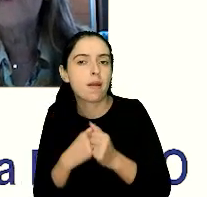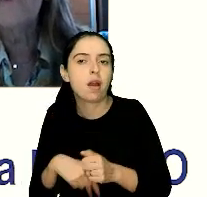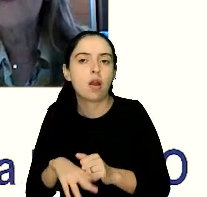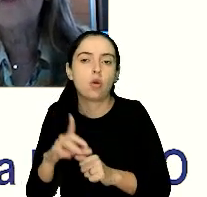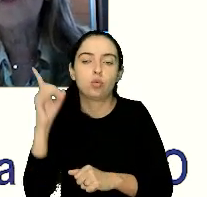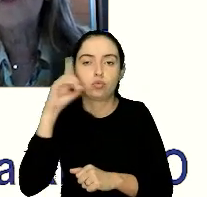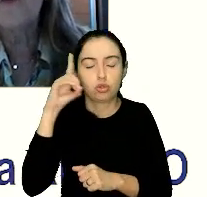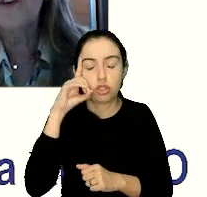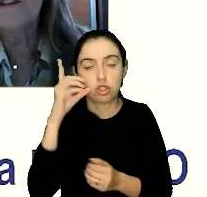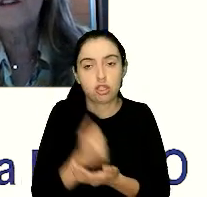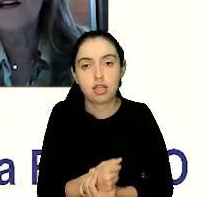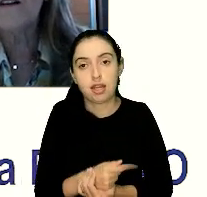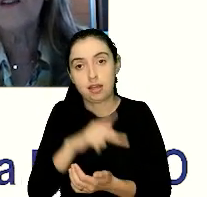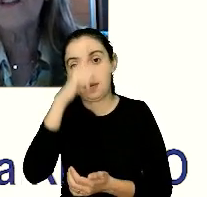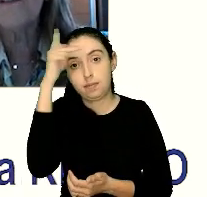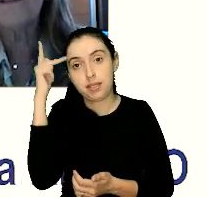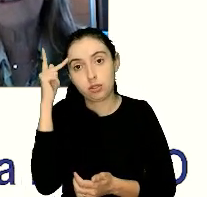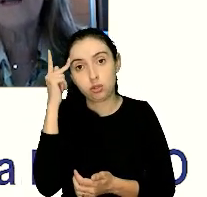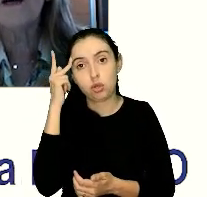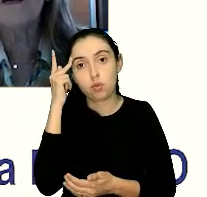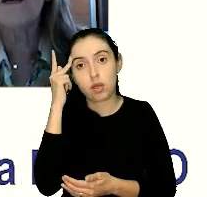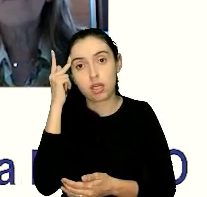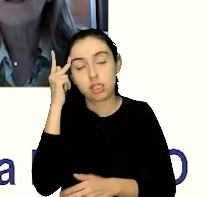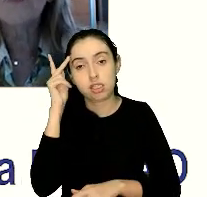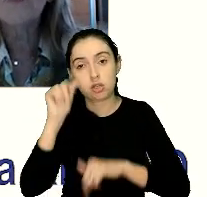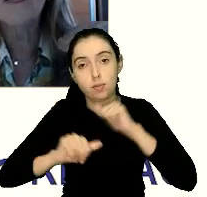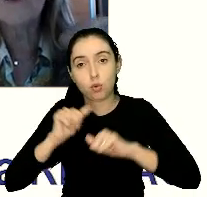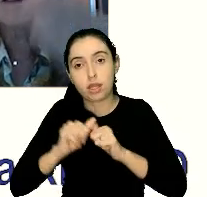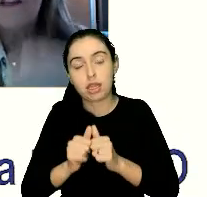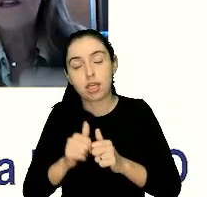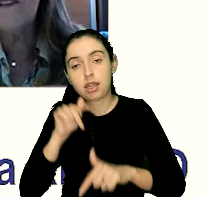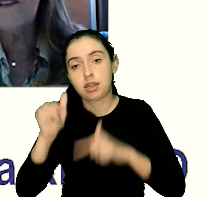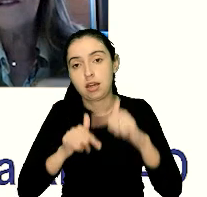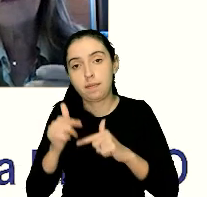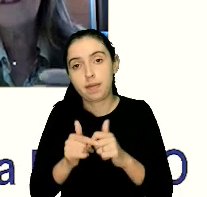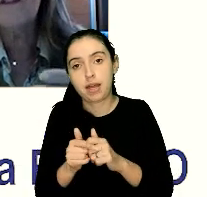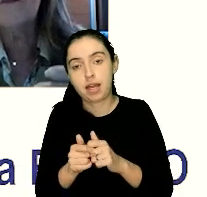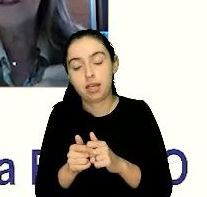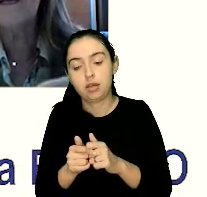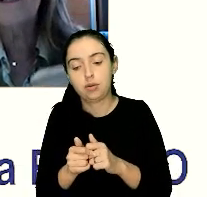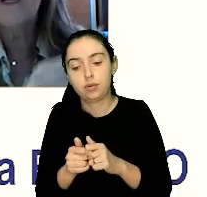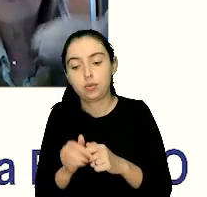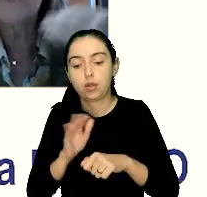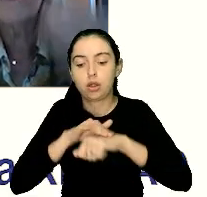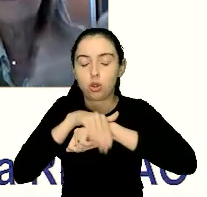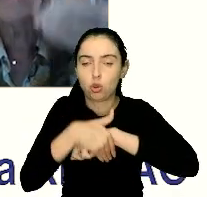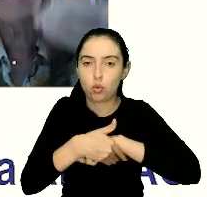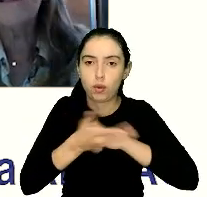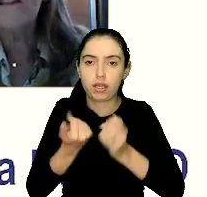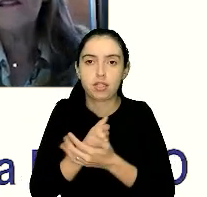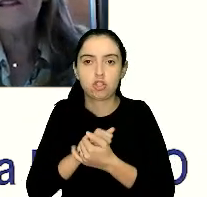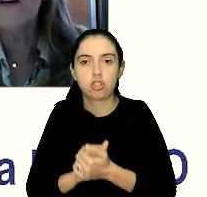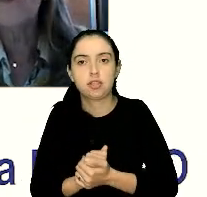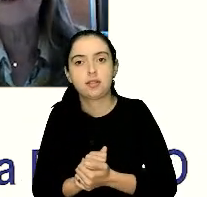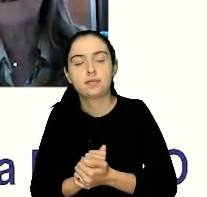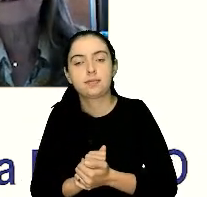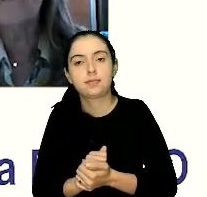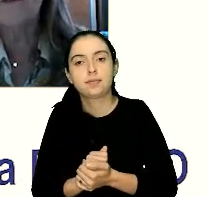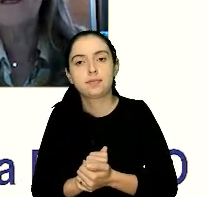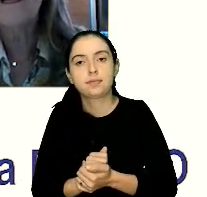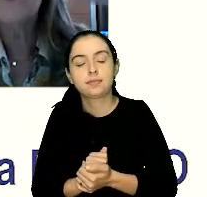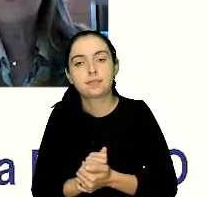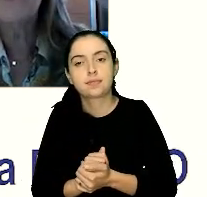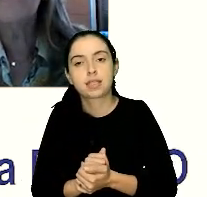esse indivíduo, em turnos alternados, às vezes trabalha de 0 às 6 numa semana, de 6 às 15 na